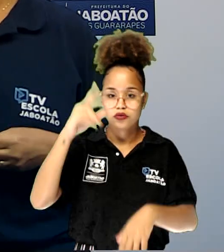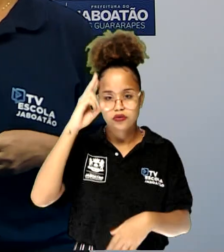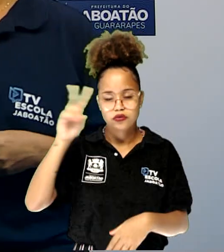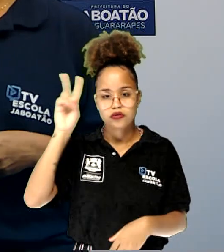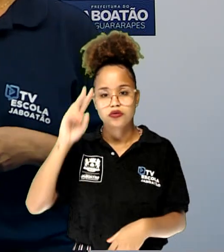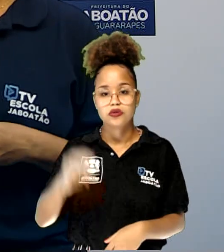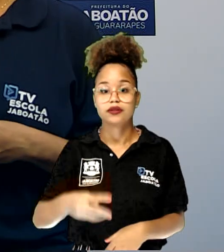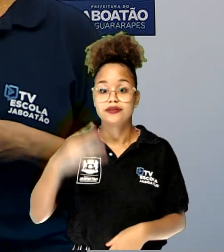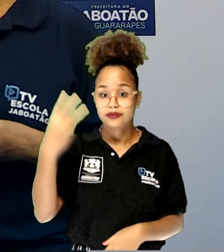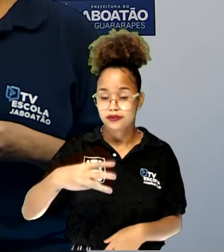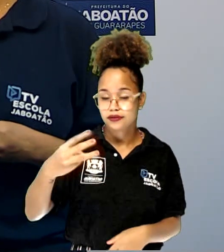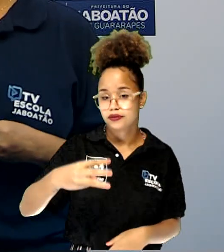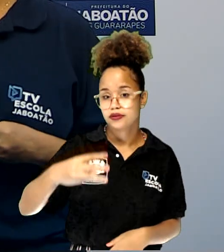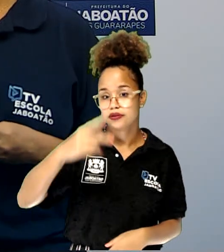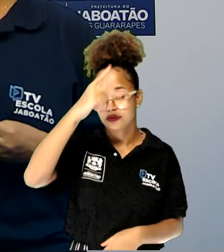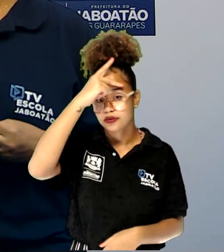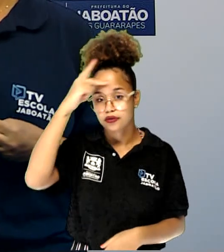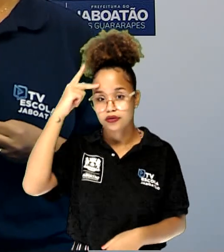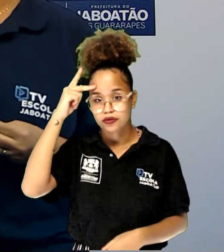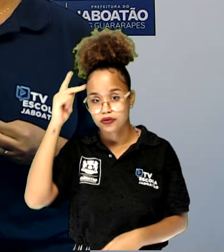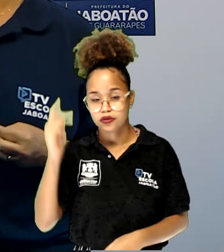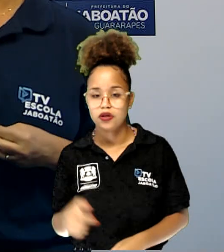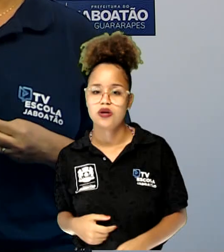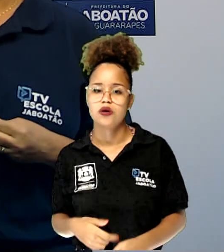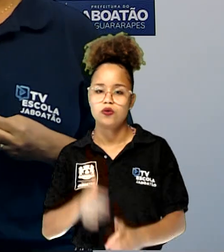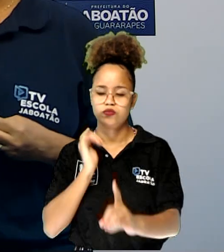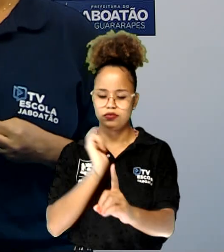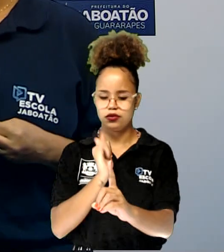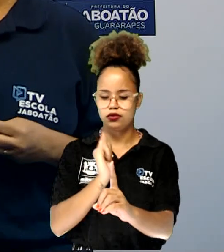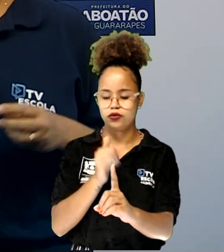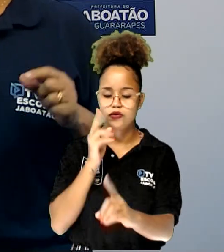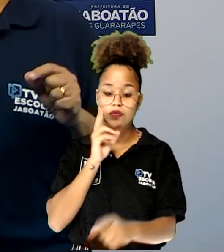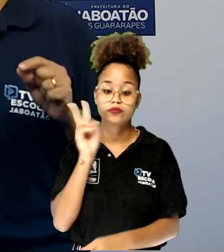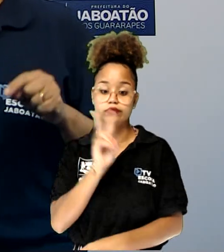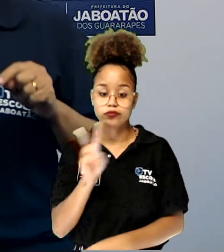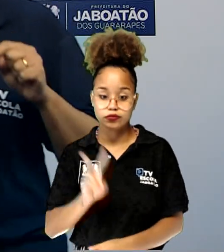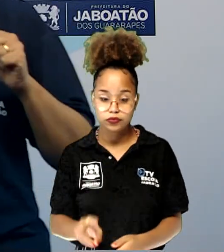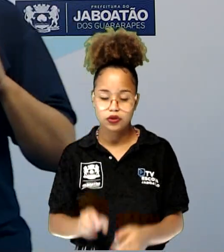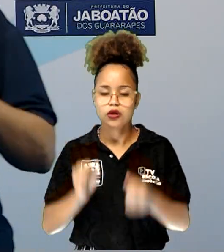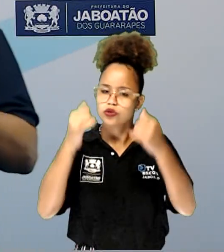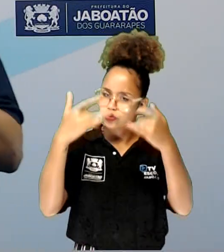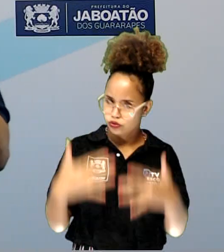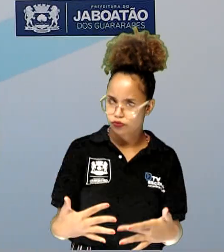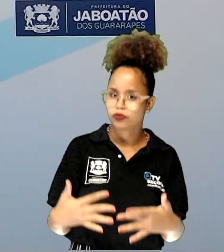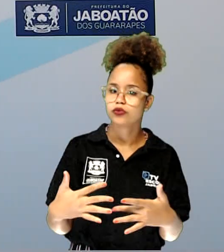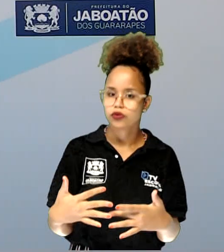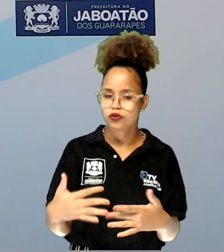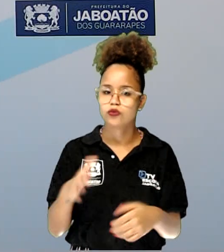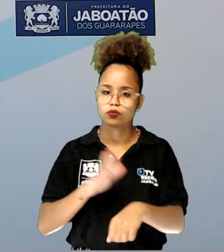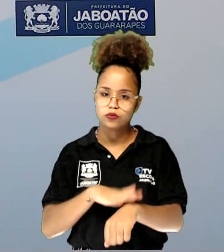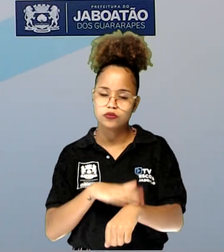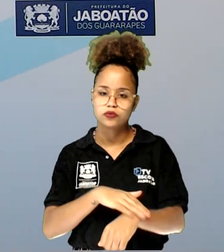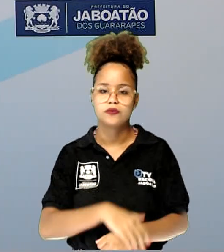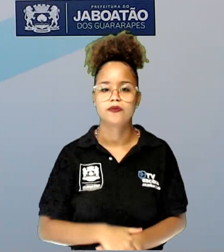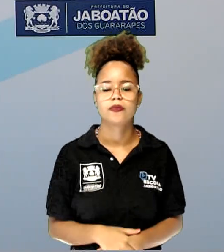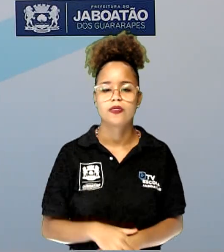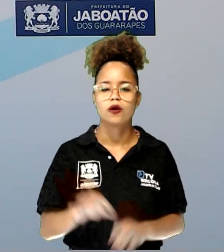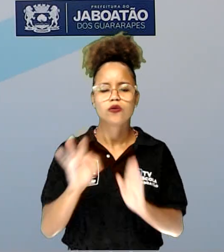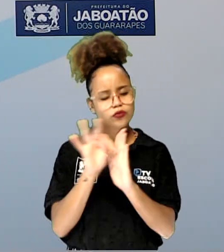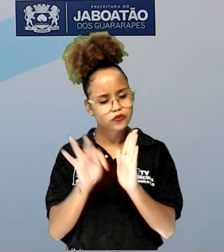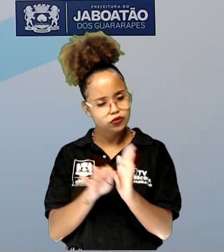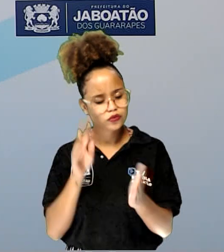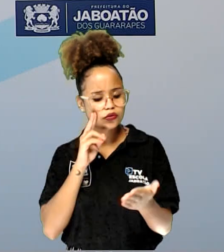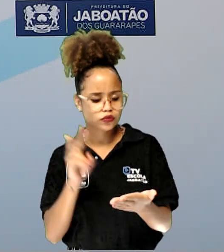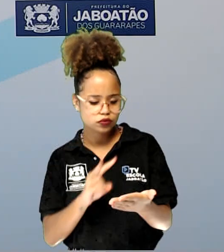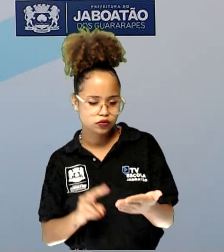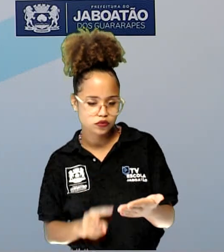ele é o narrador observador, ele relata a situação. No caso desse texto que nós lemos, ele é